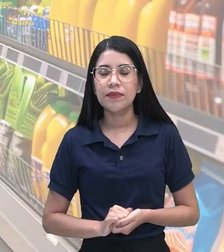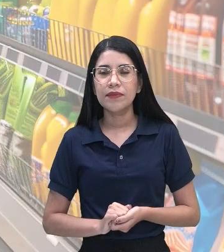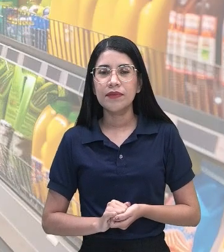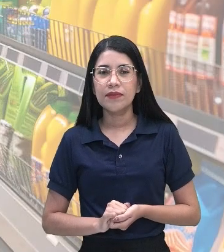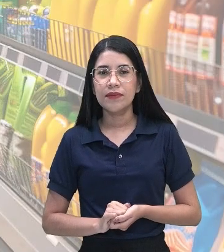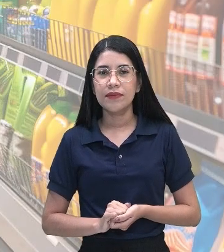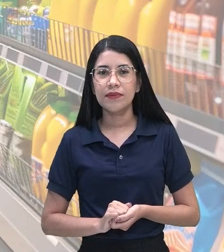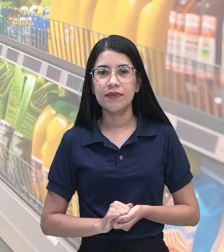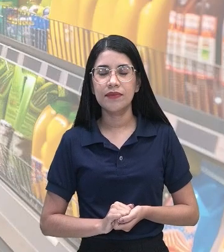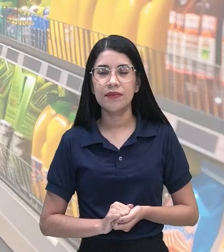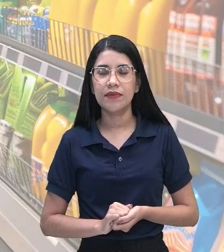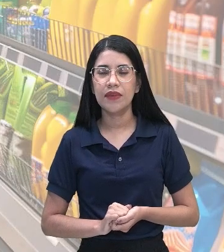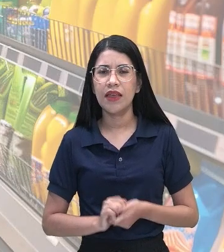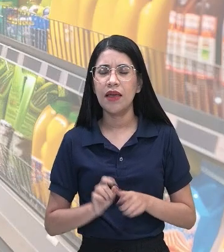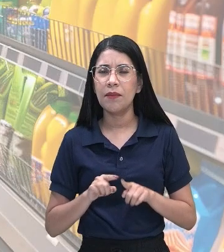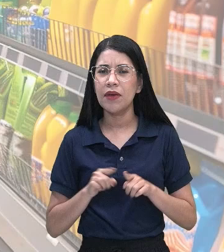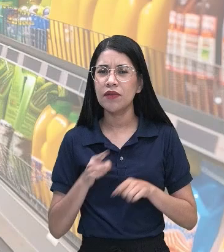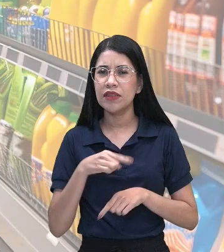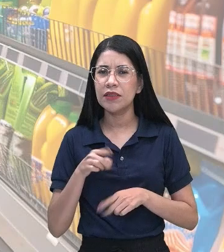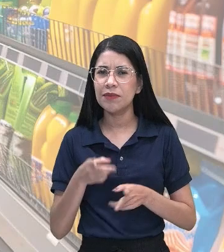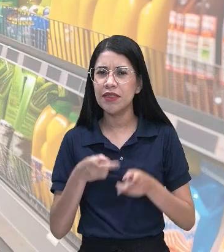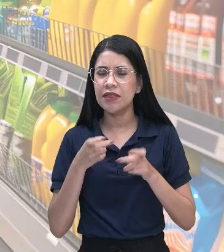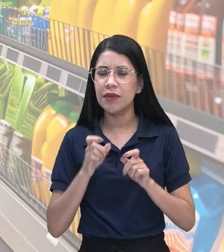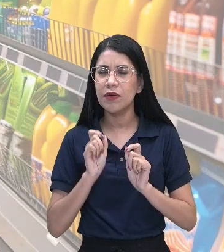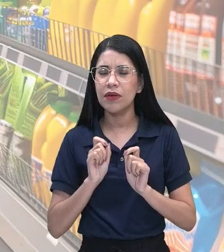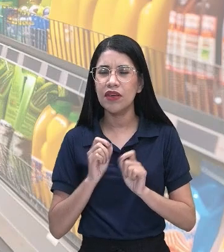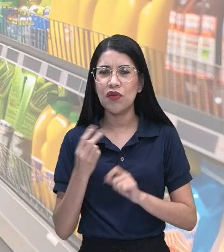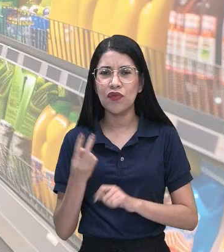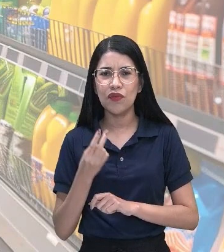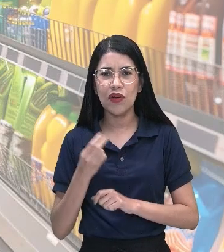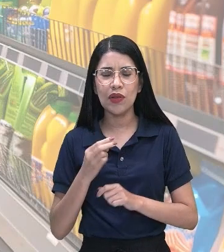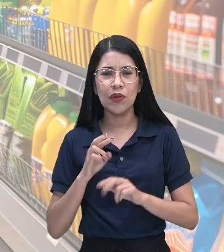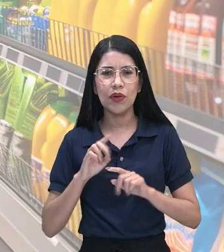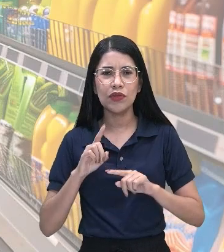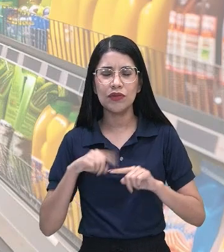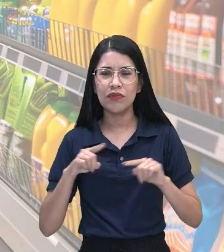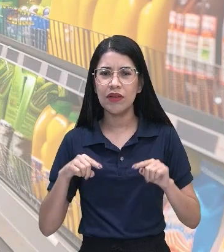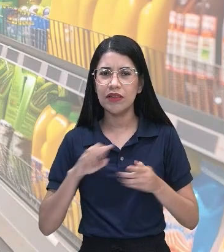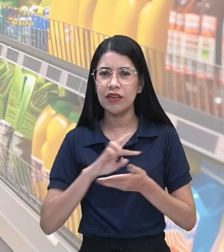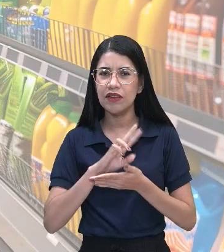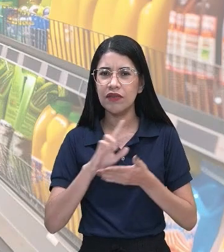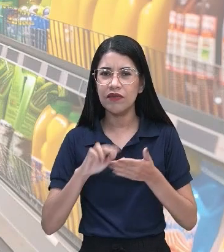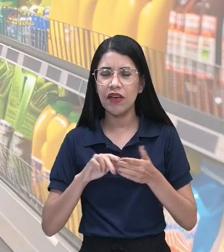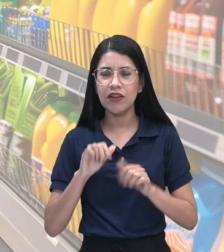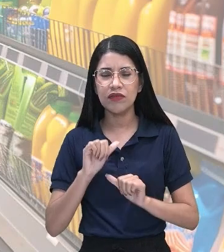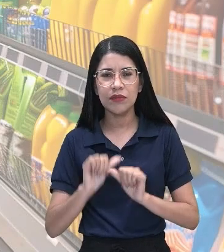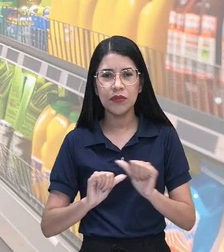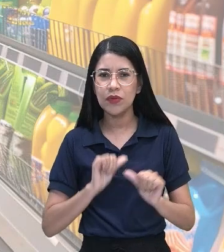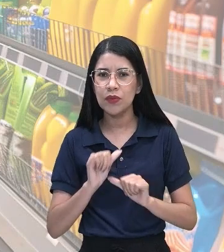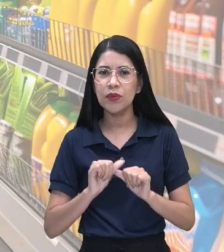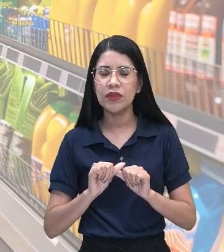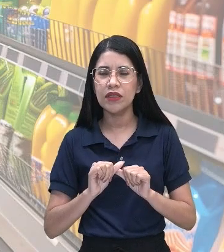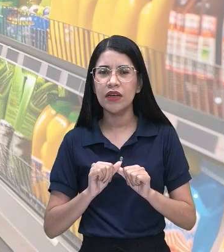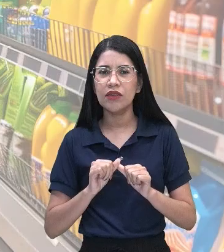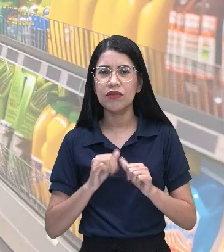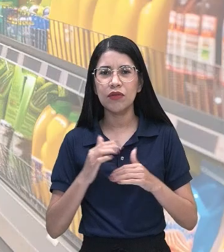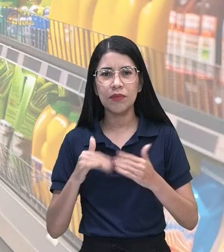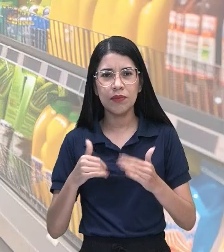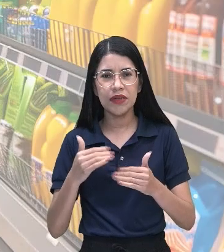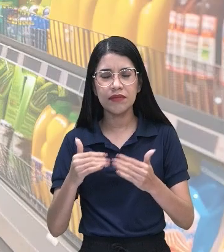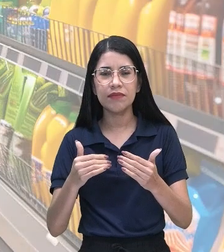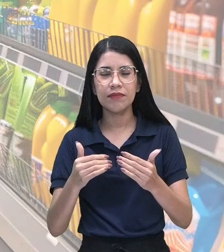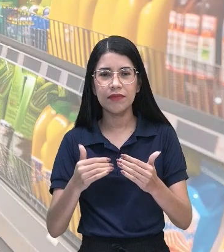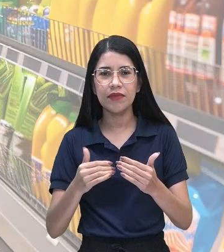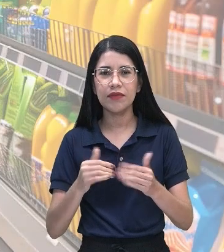olha só, vocês já notaram como o preço das coisas, né, mudam, o preço das coisas mudam com o